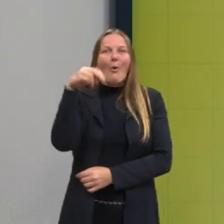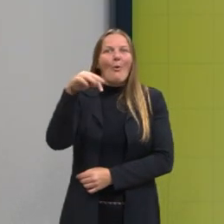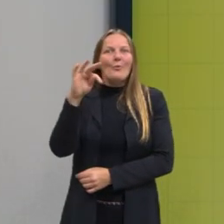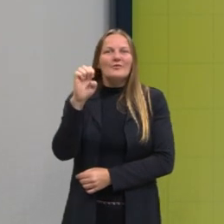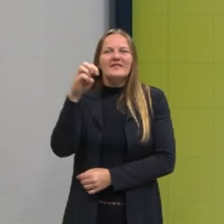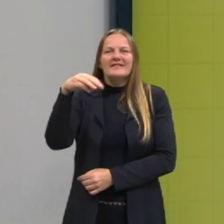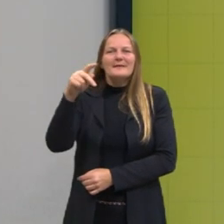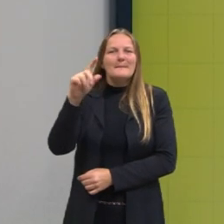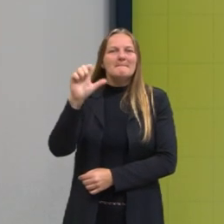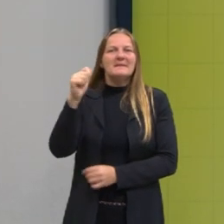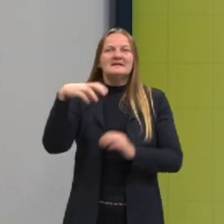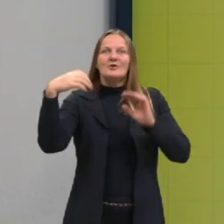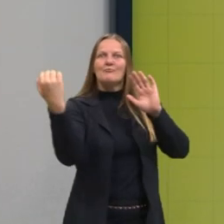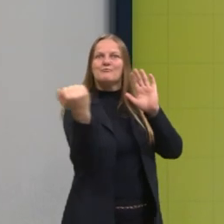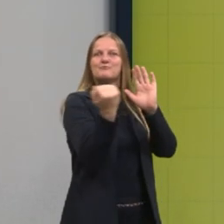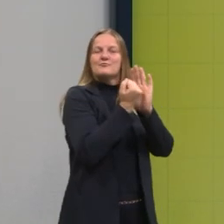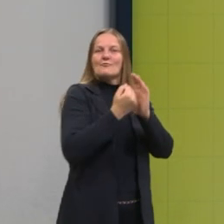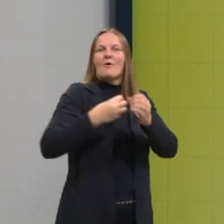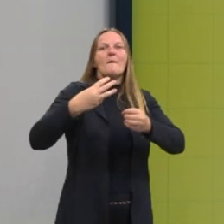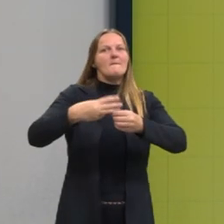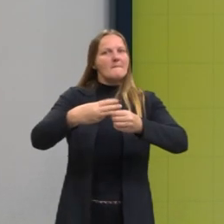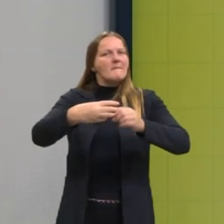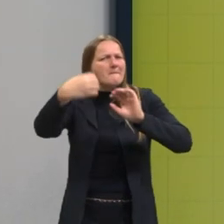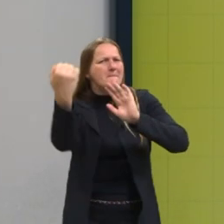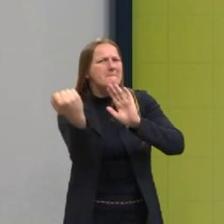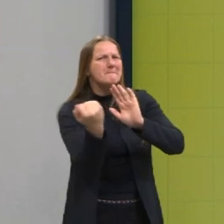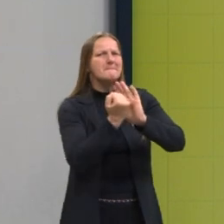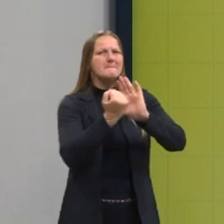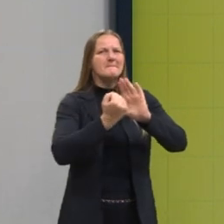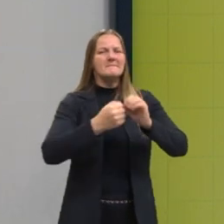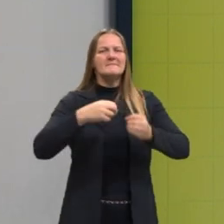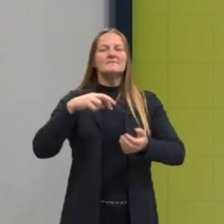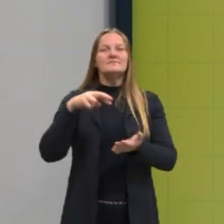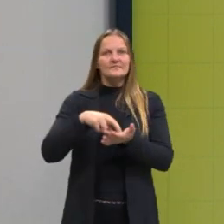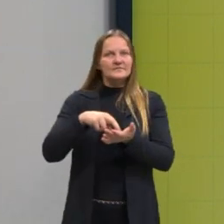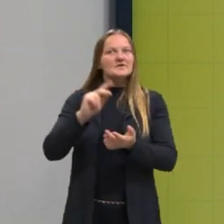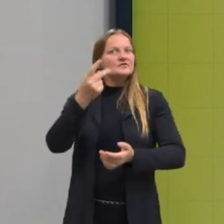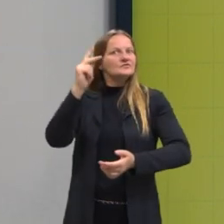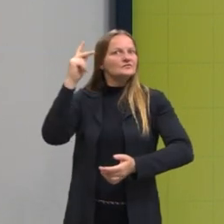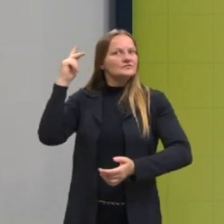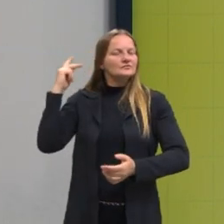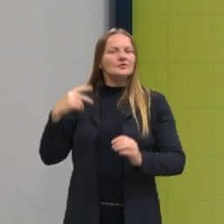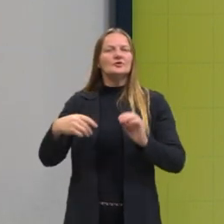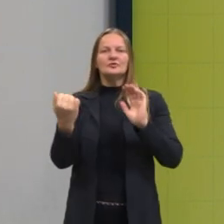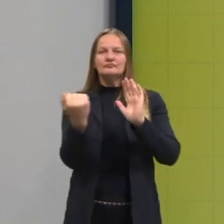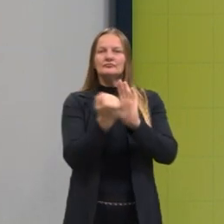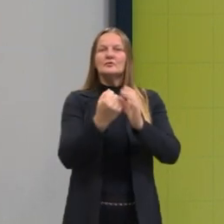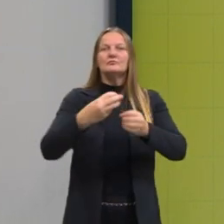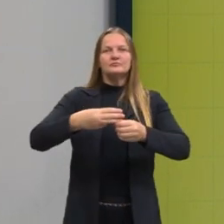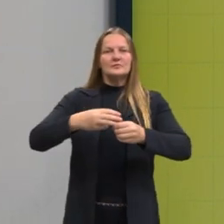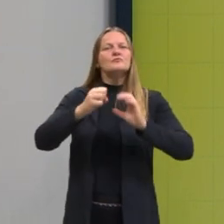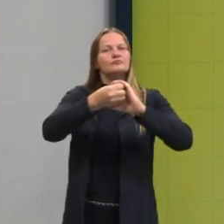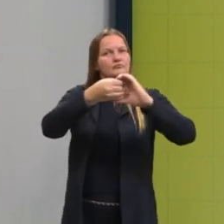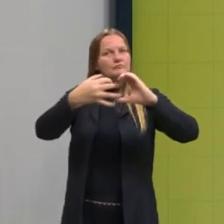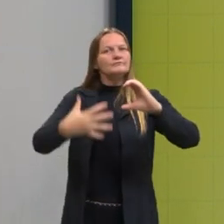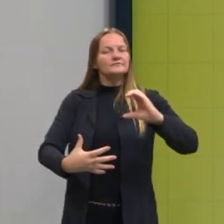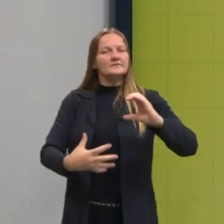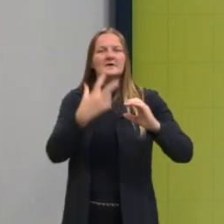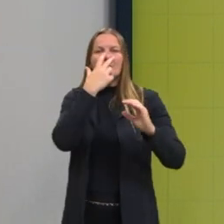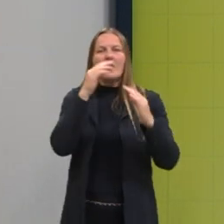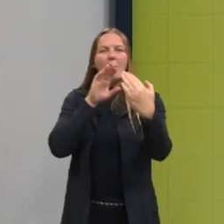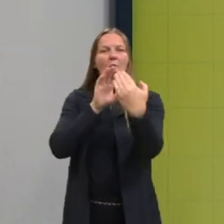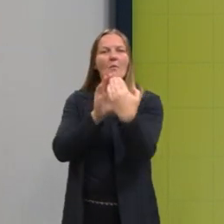da arquitetura do Povo da mesopotâmia e e ele tem já essa característica muito semelhante à